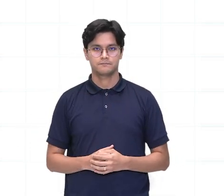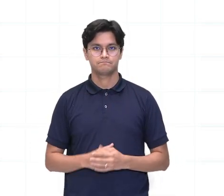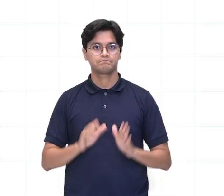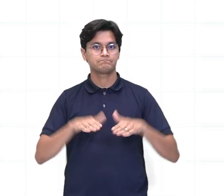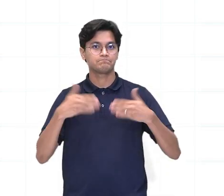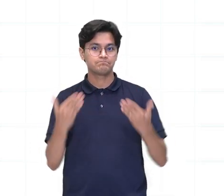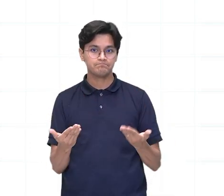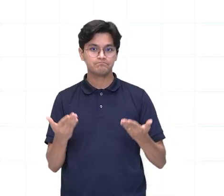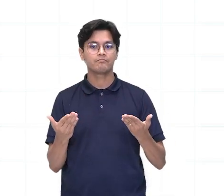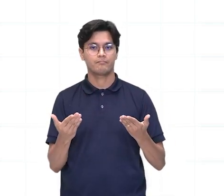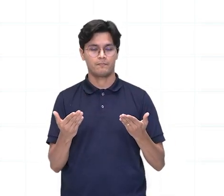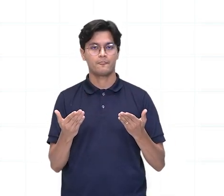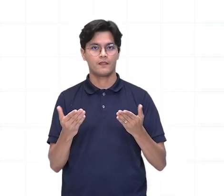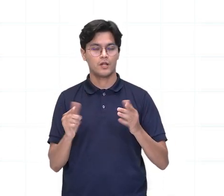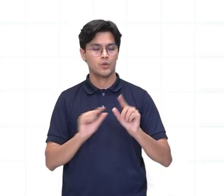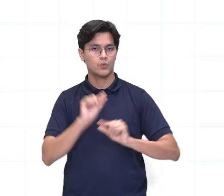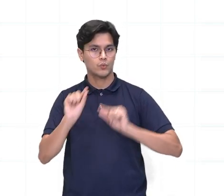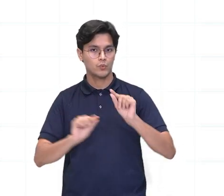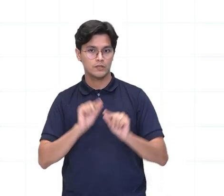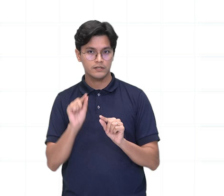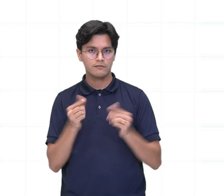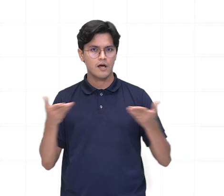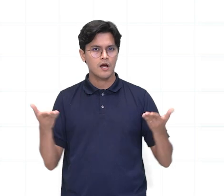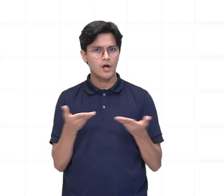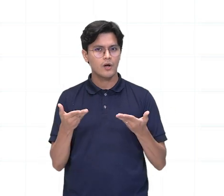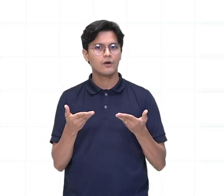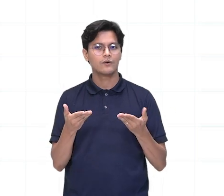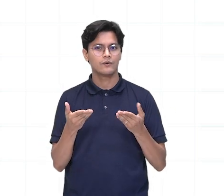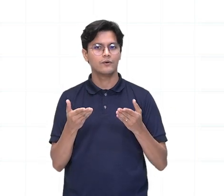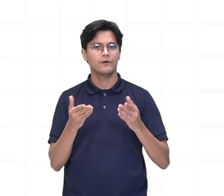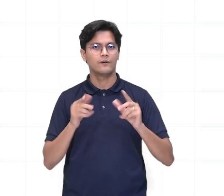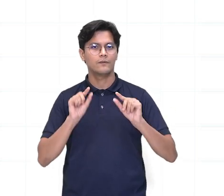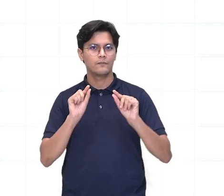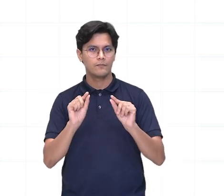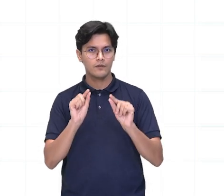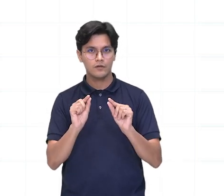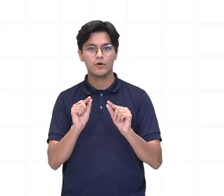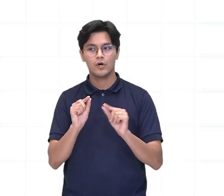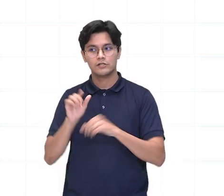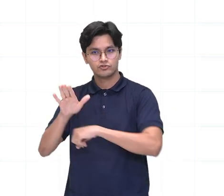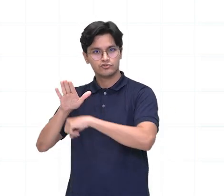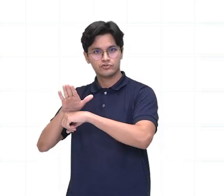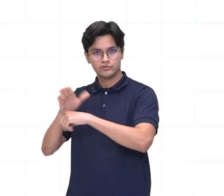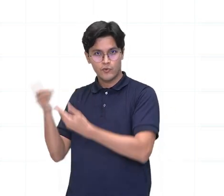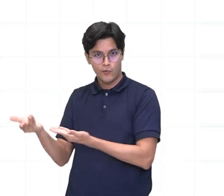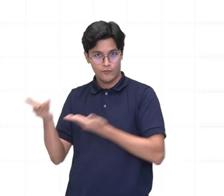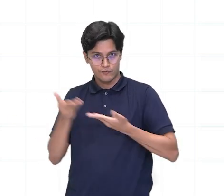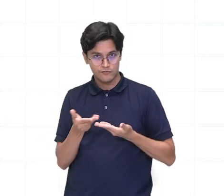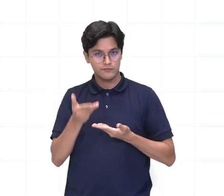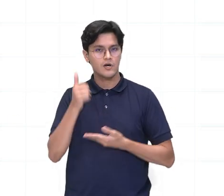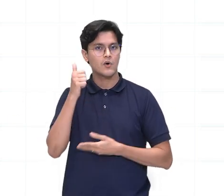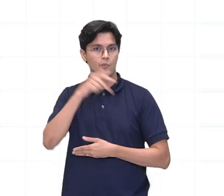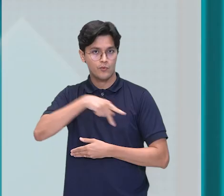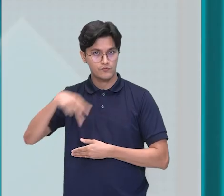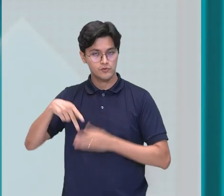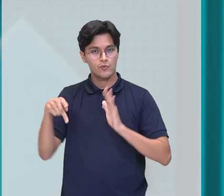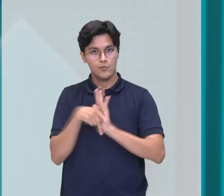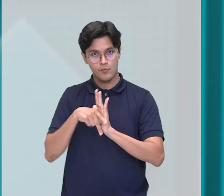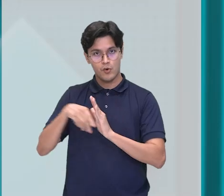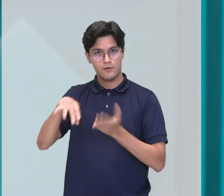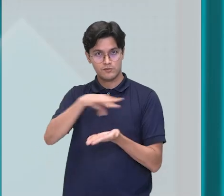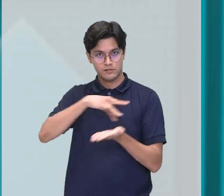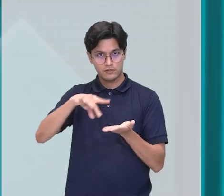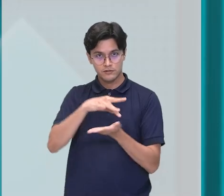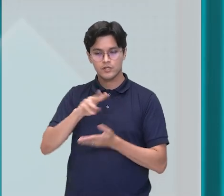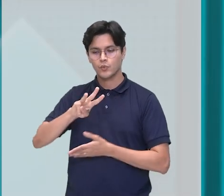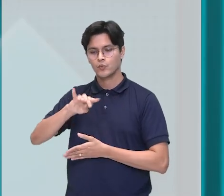Então, vamos agora chamar um professor aqui do Centro de Mídia, o professor